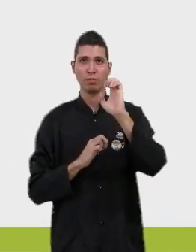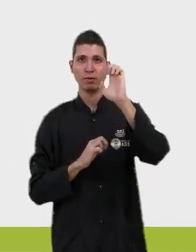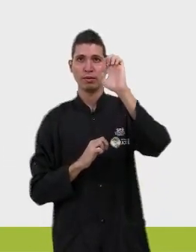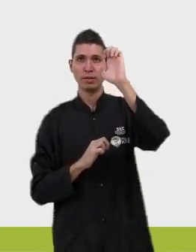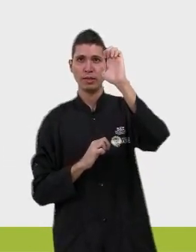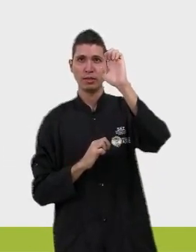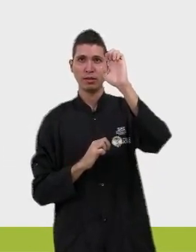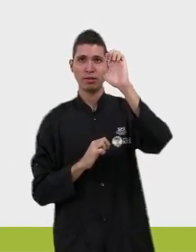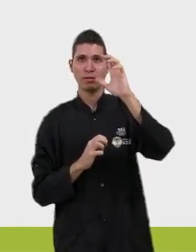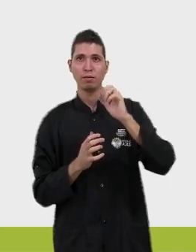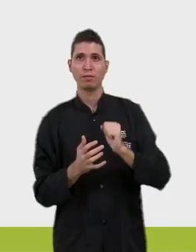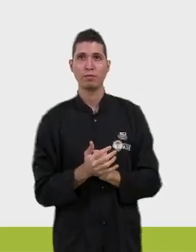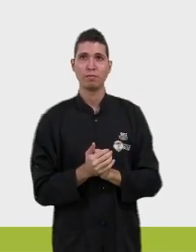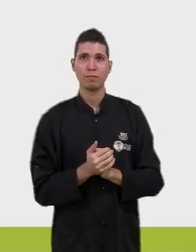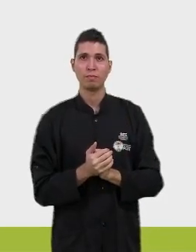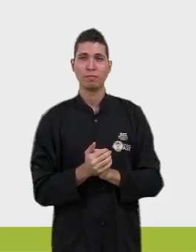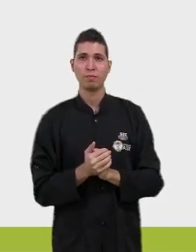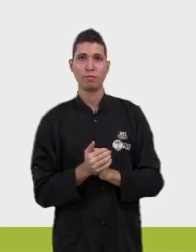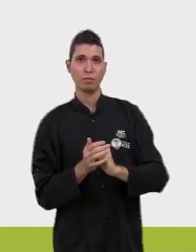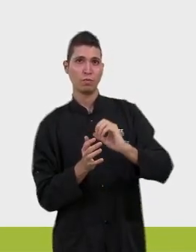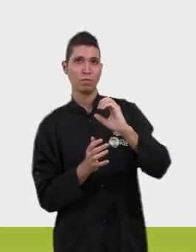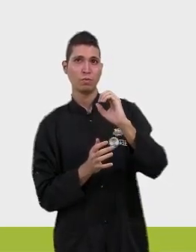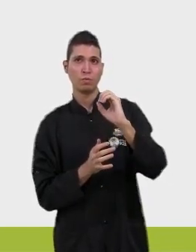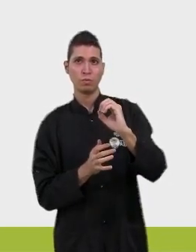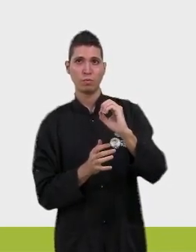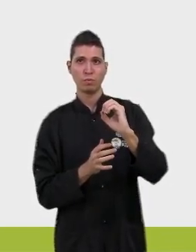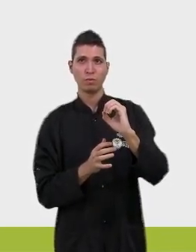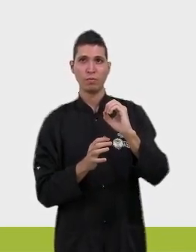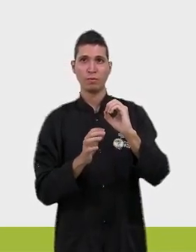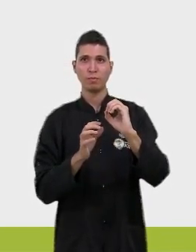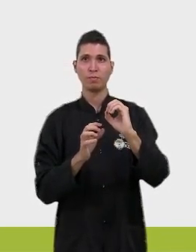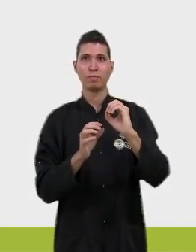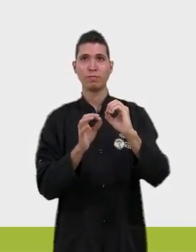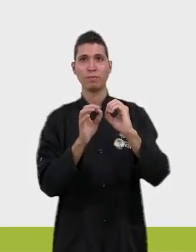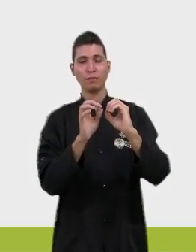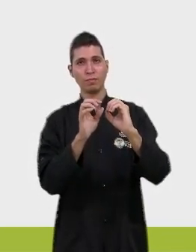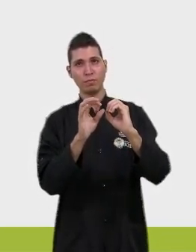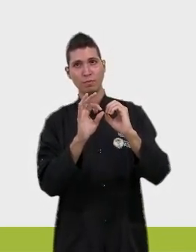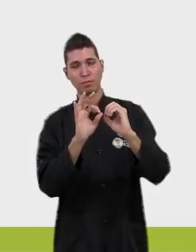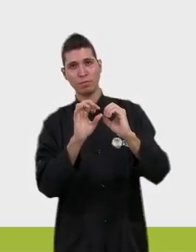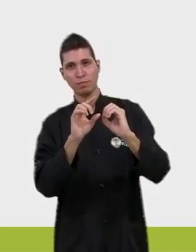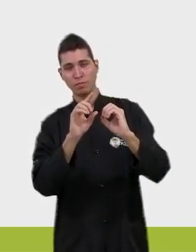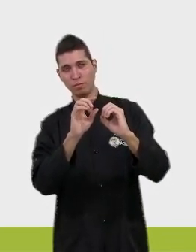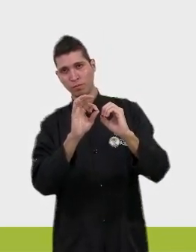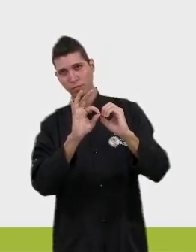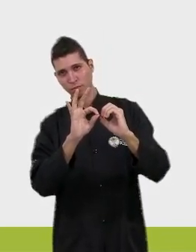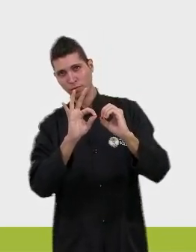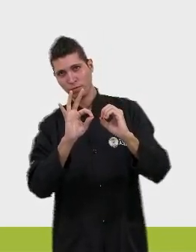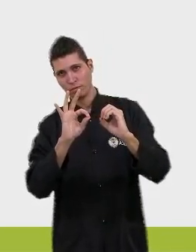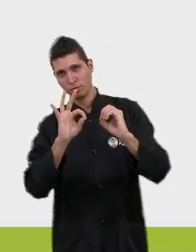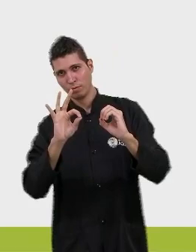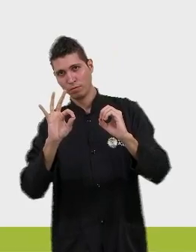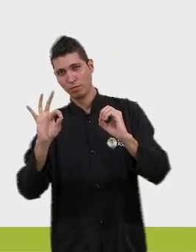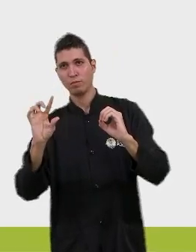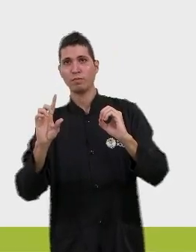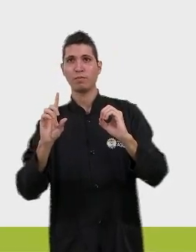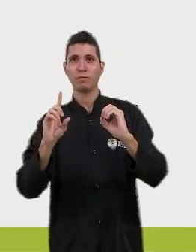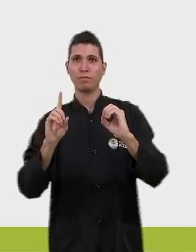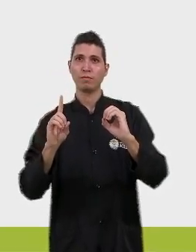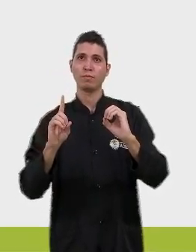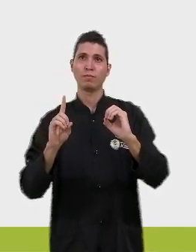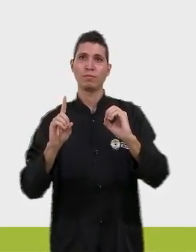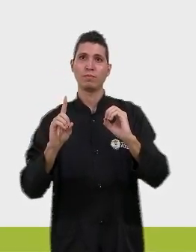que vai do O até o D. Isso eu falo relativamente ao arco de medida T, ou arco